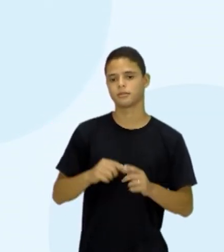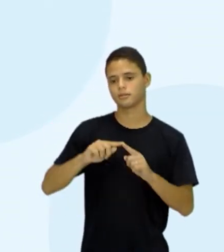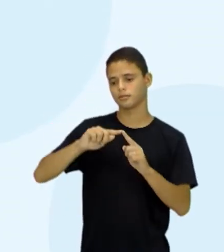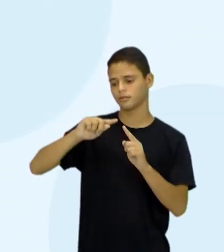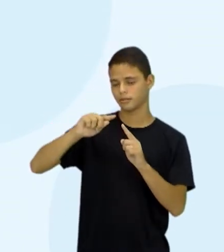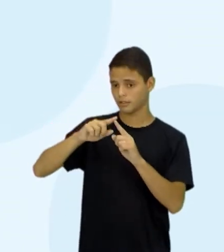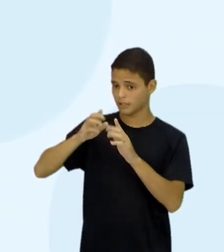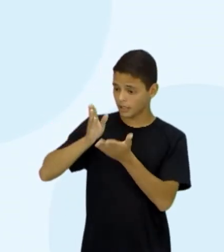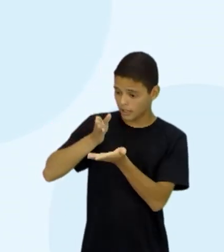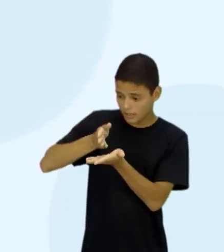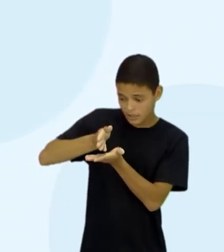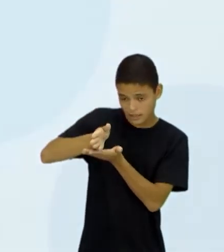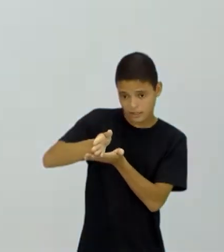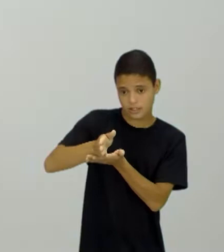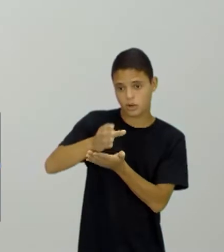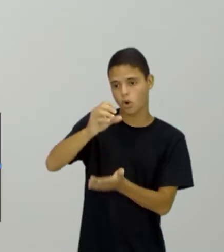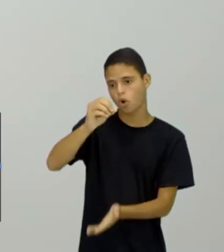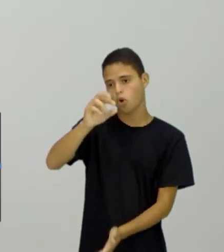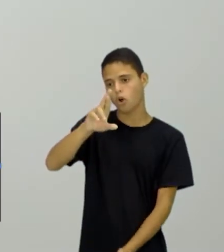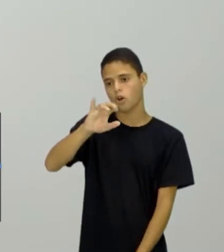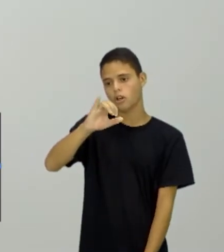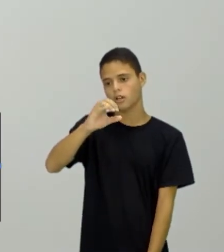horizontal, tá bom? E